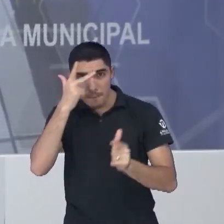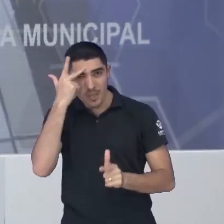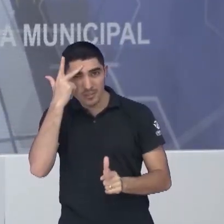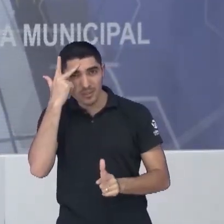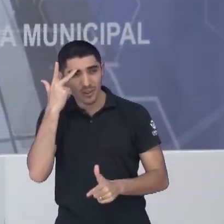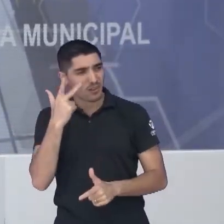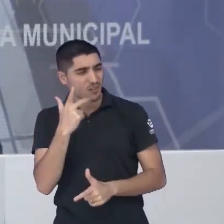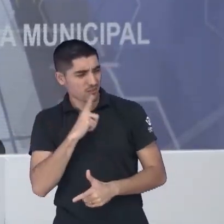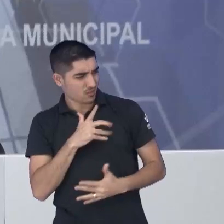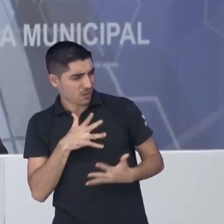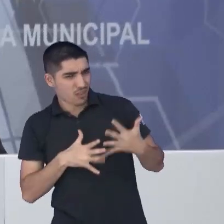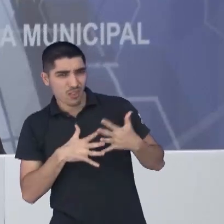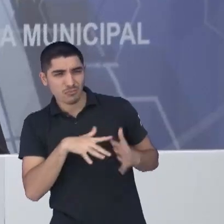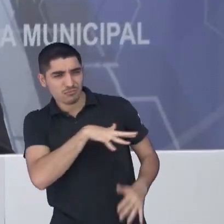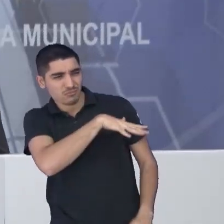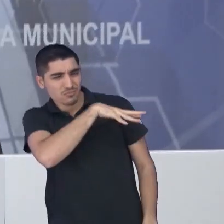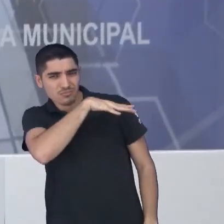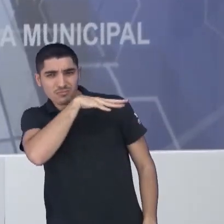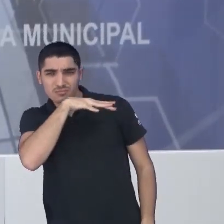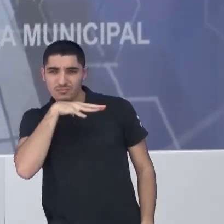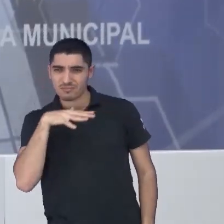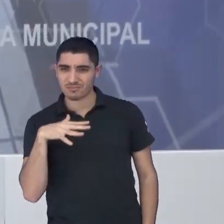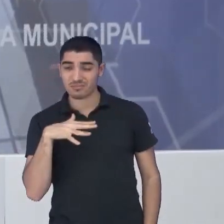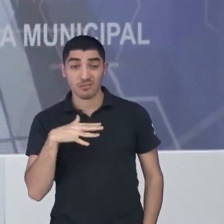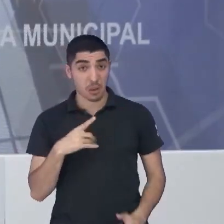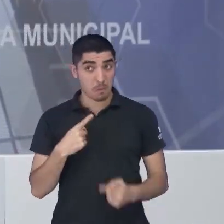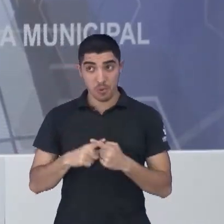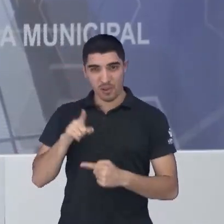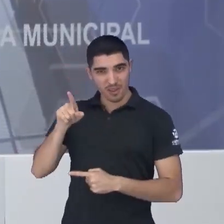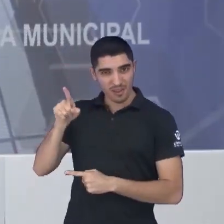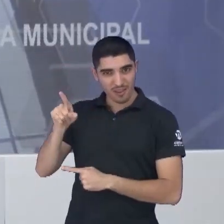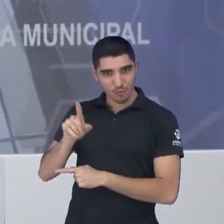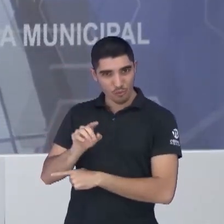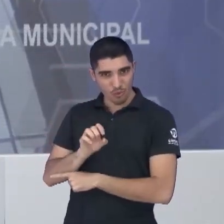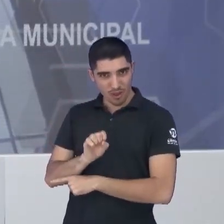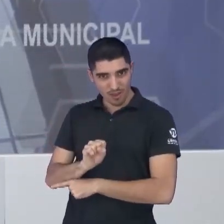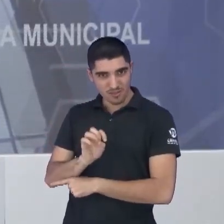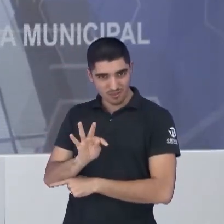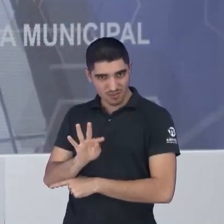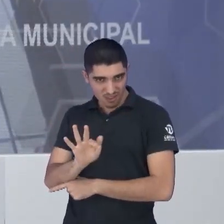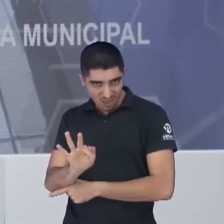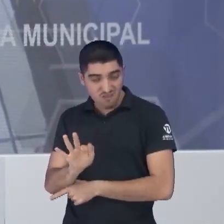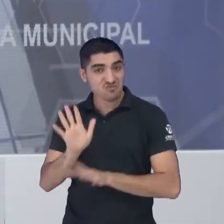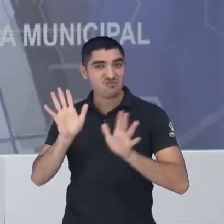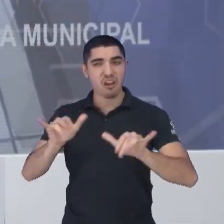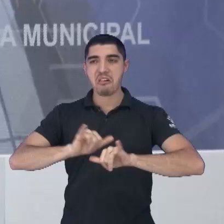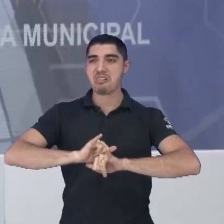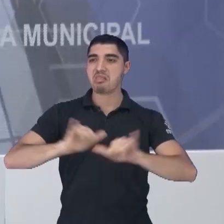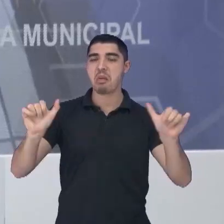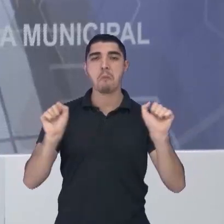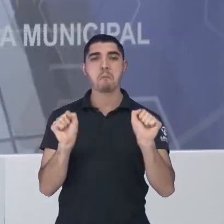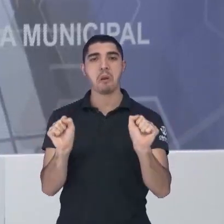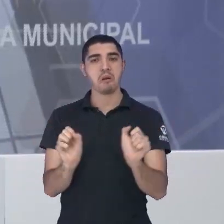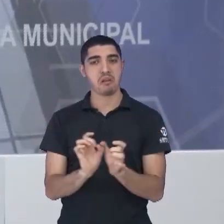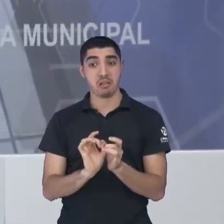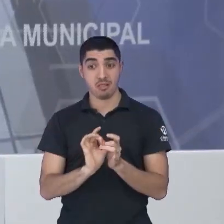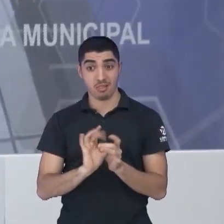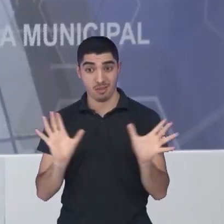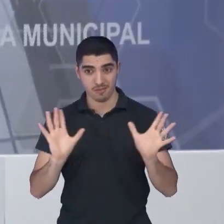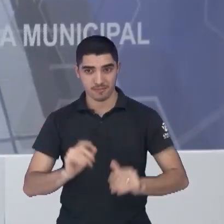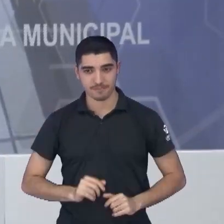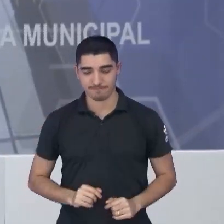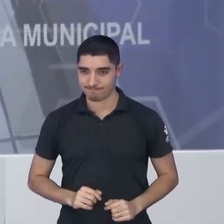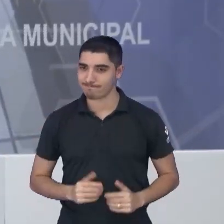ficar sentindo esse cheiro por conta da liberação da posse no Supremo Tribunal Federal. E daí,